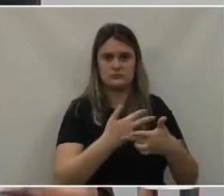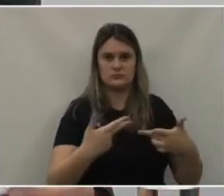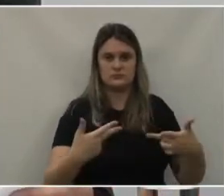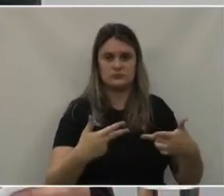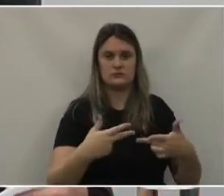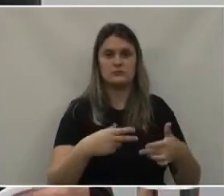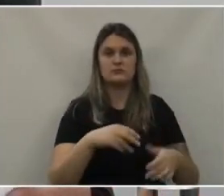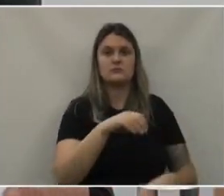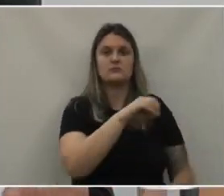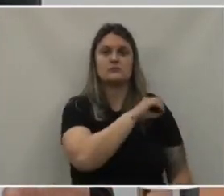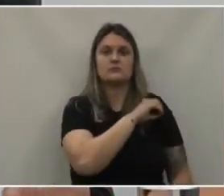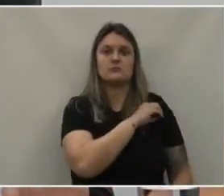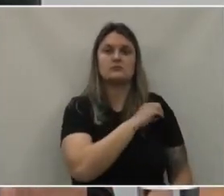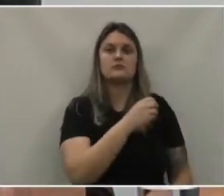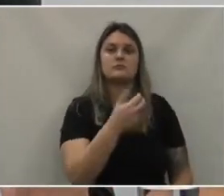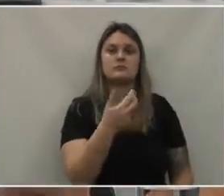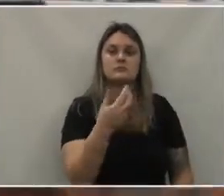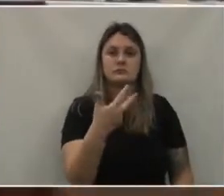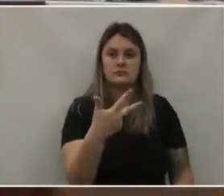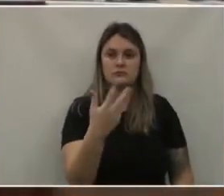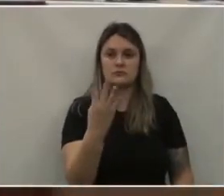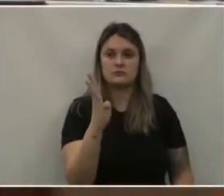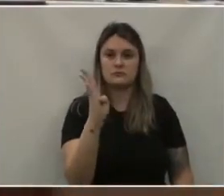número 34/2019.